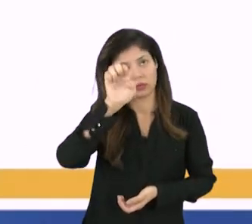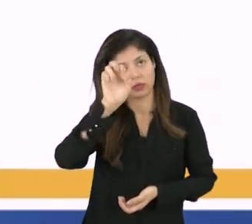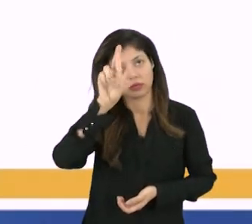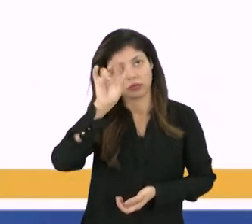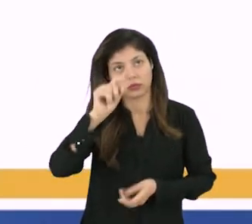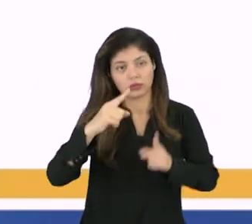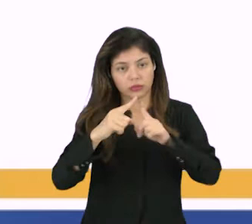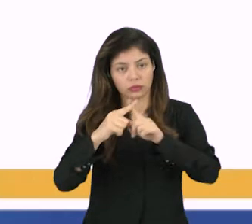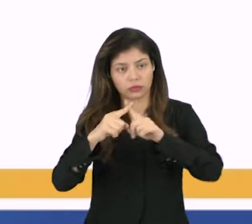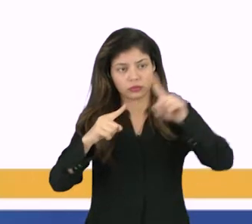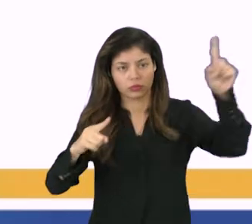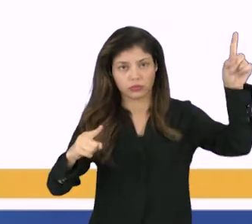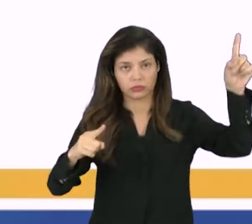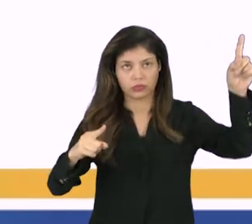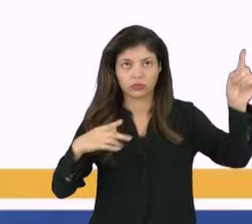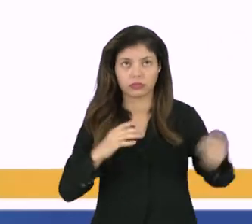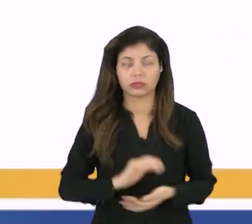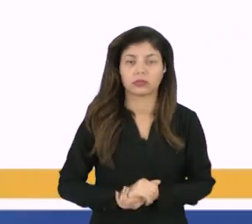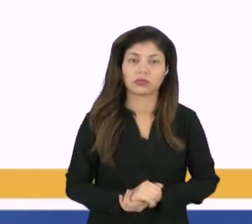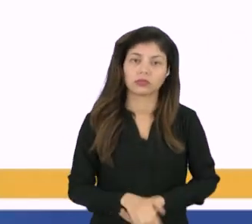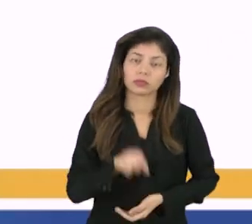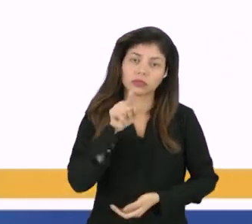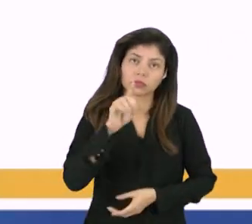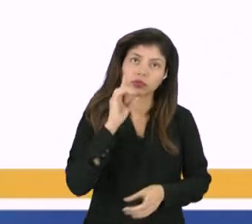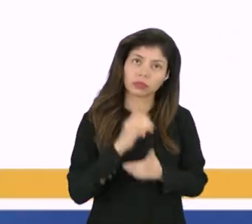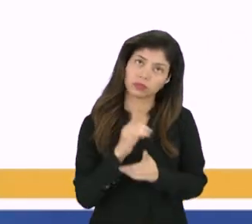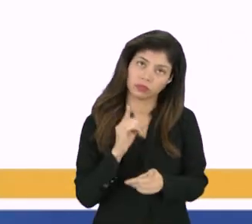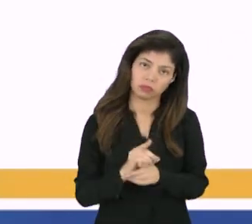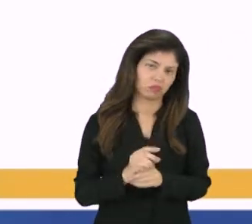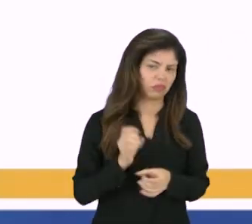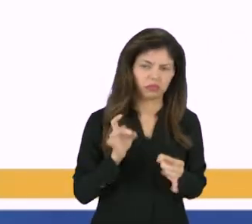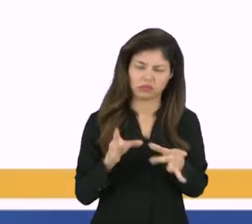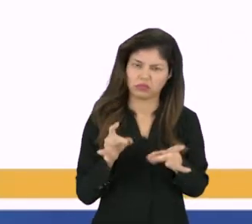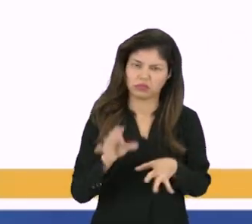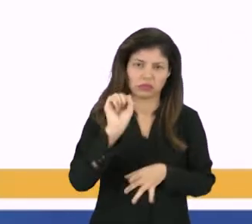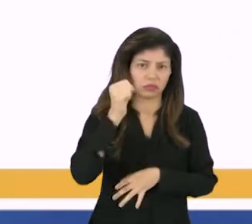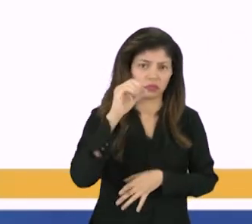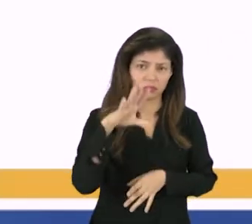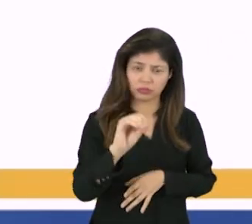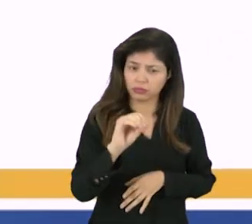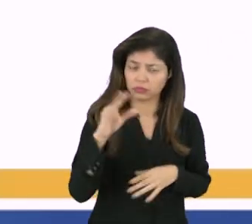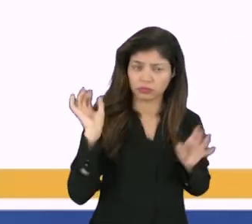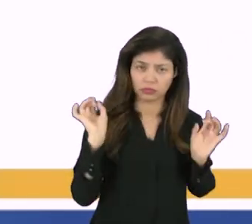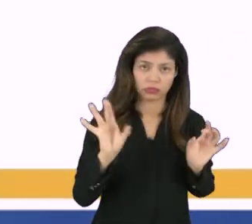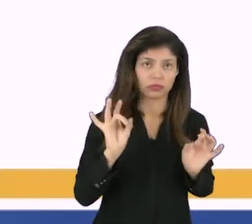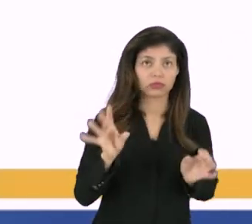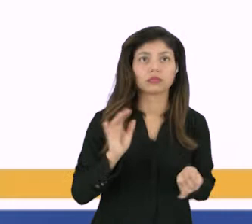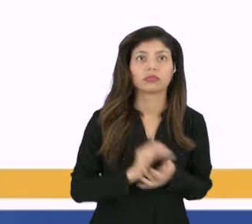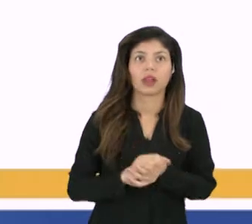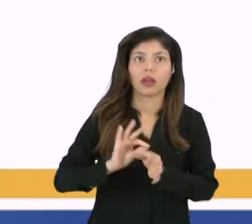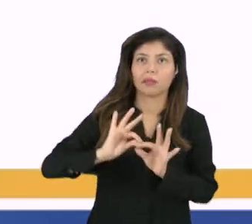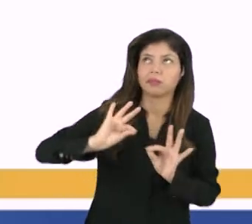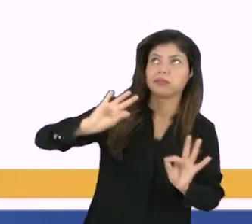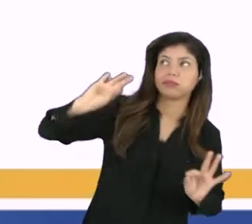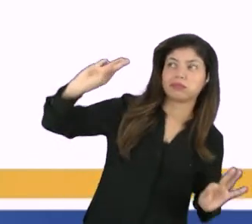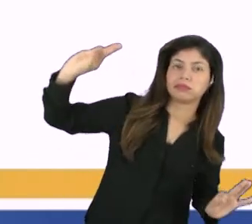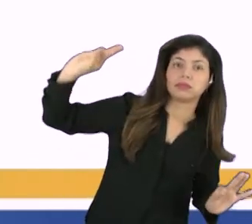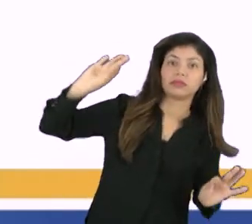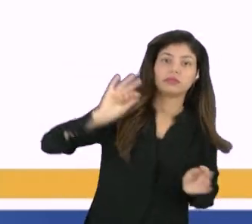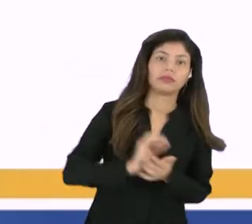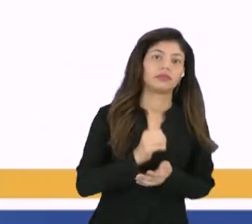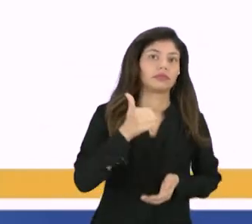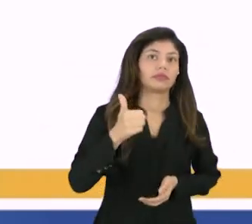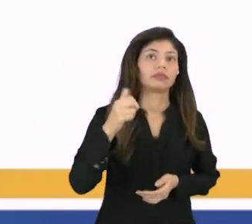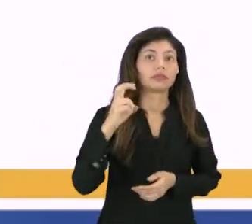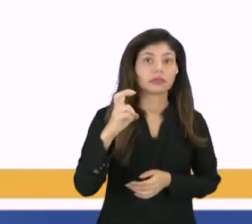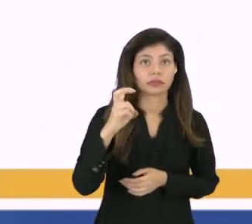linha reta, ó, bem certinho. Esses lasers aqui você encontra no camelô, uns R$80. Tem um alcance bem alto aqui, isso aqui é uns 15